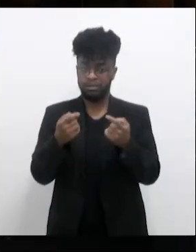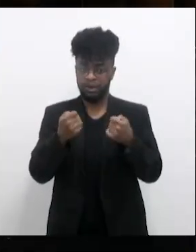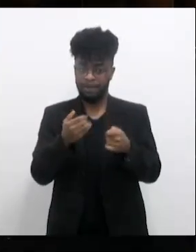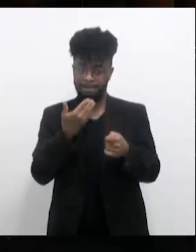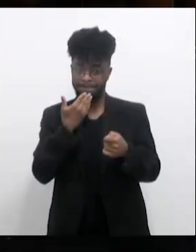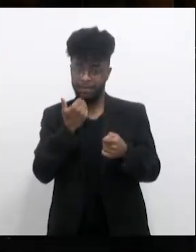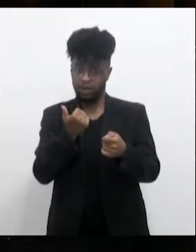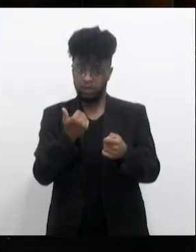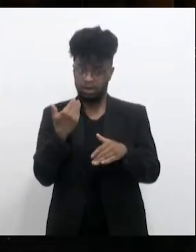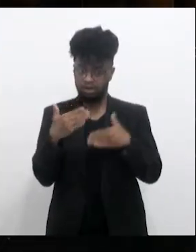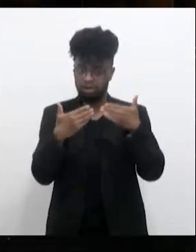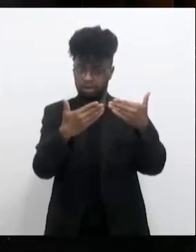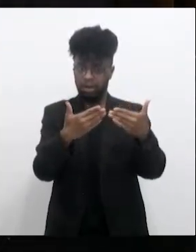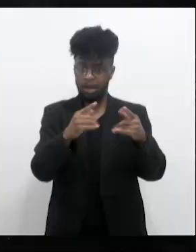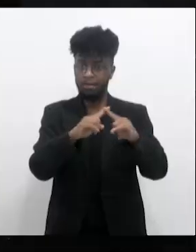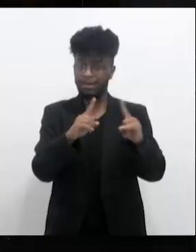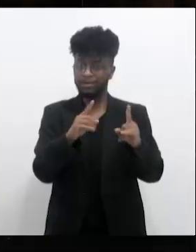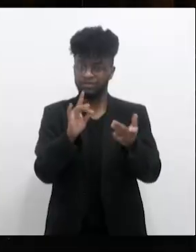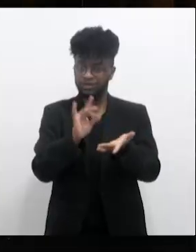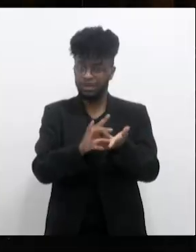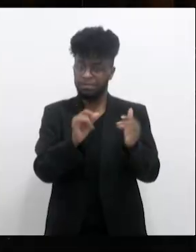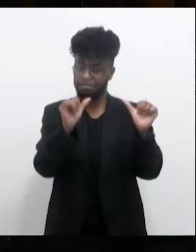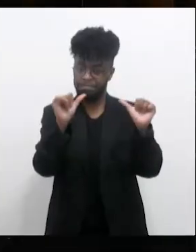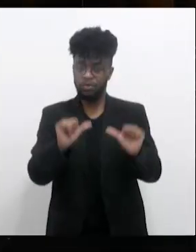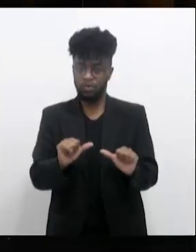melhorar, piorou.